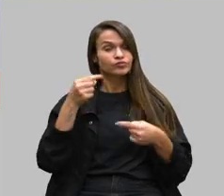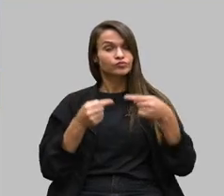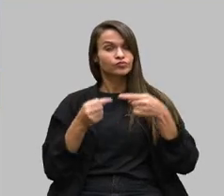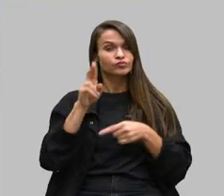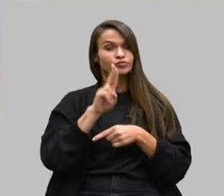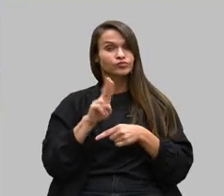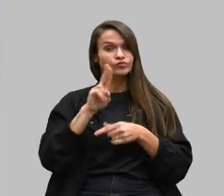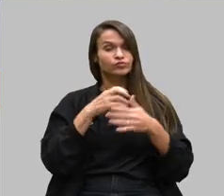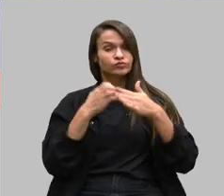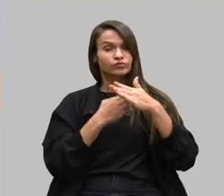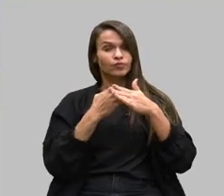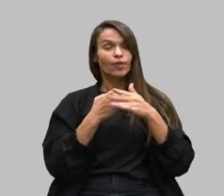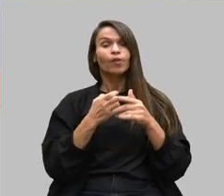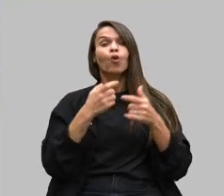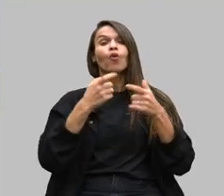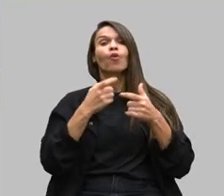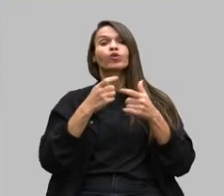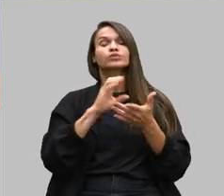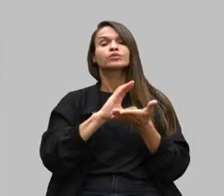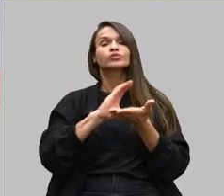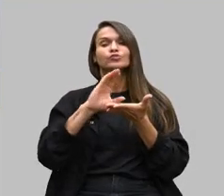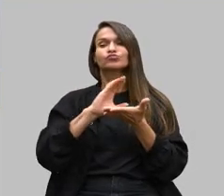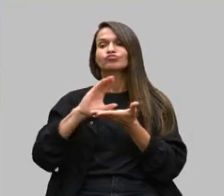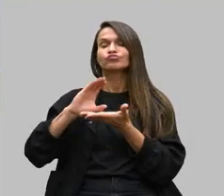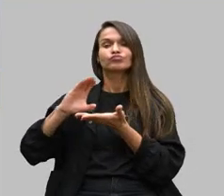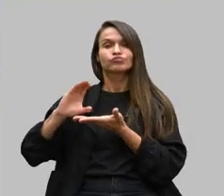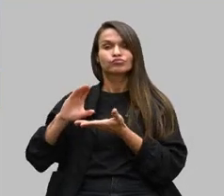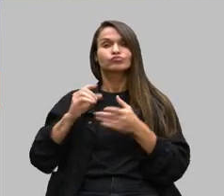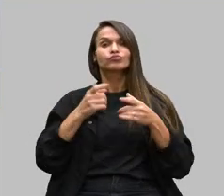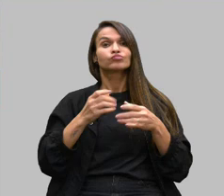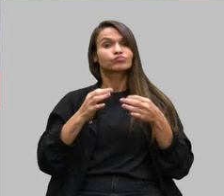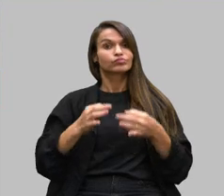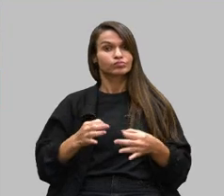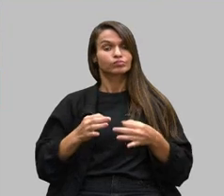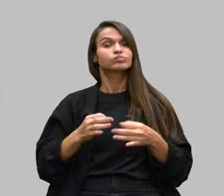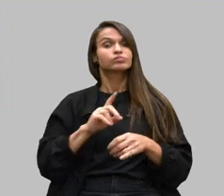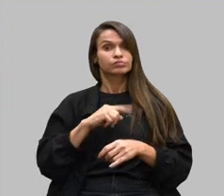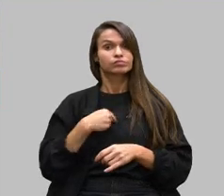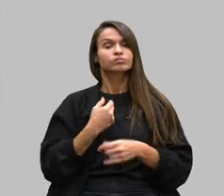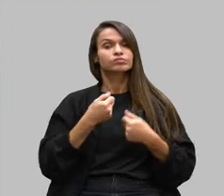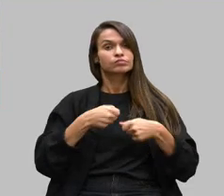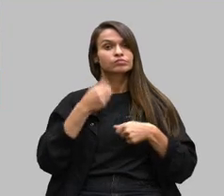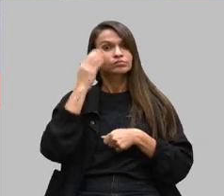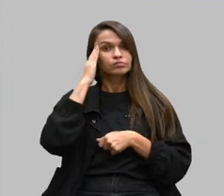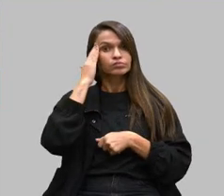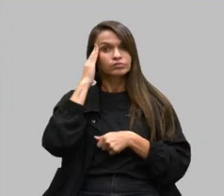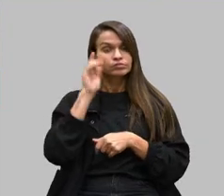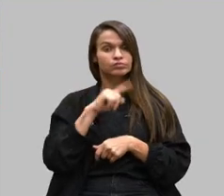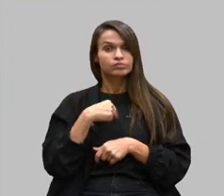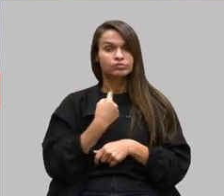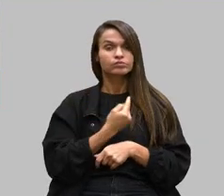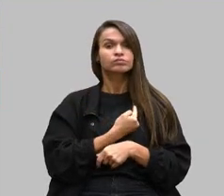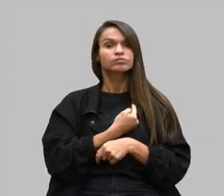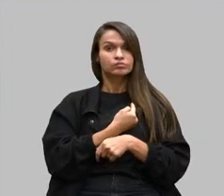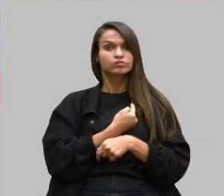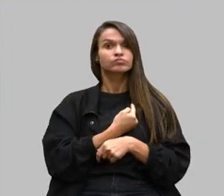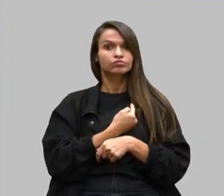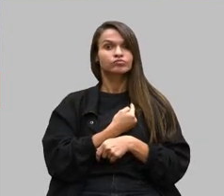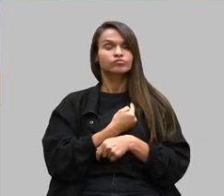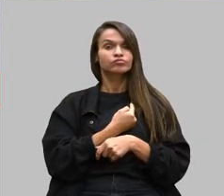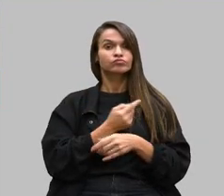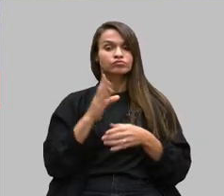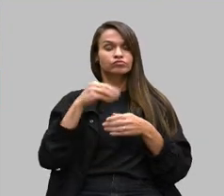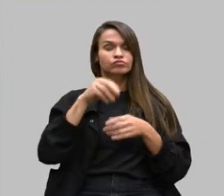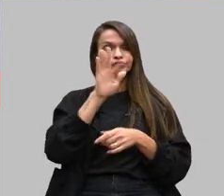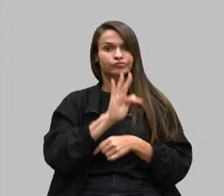recursos vão ser destinados e a lei é Clara a gente precisa entender que nós estamos federação